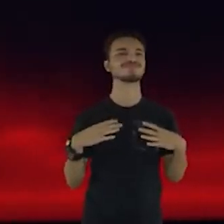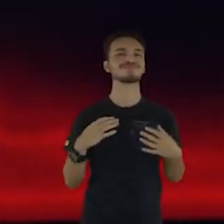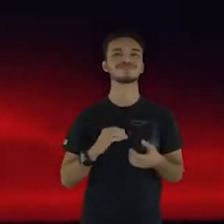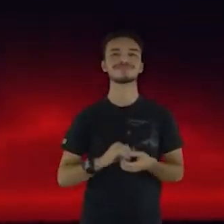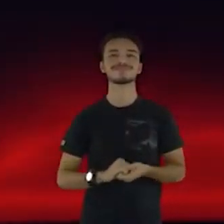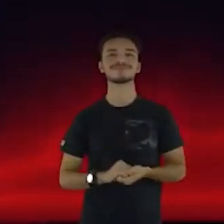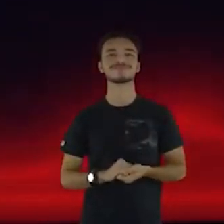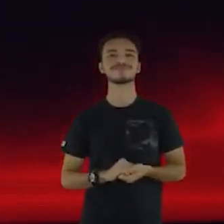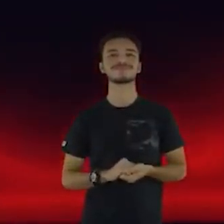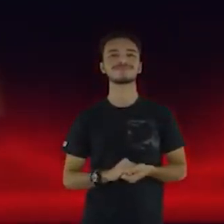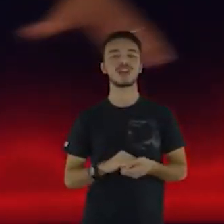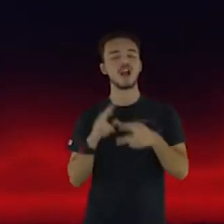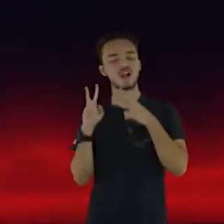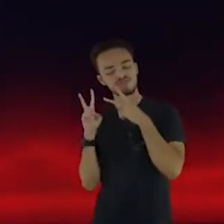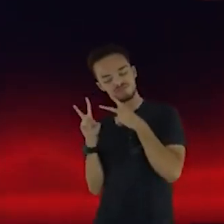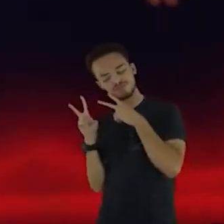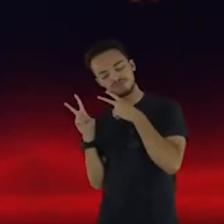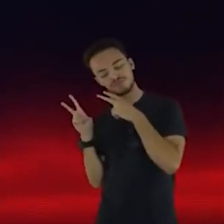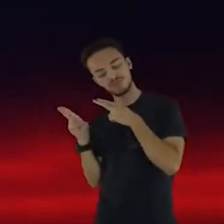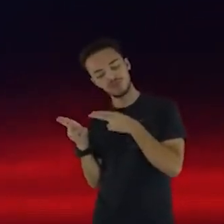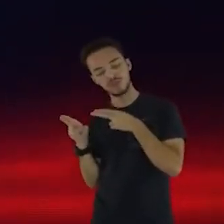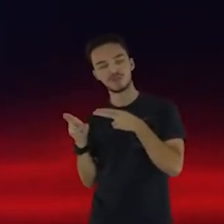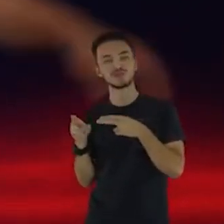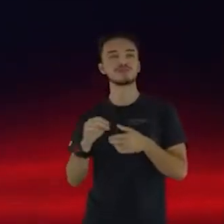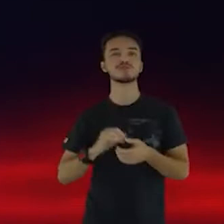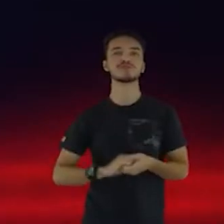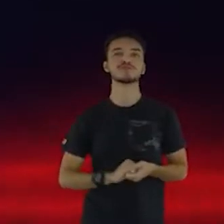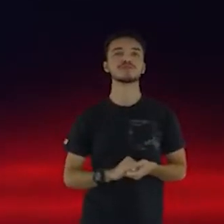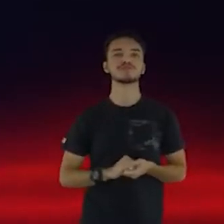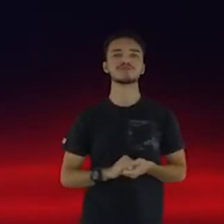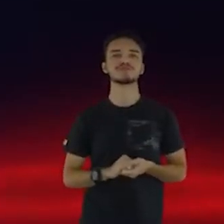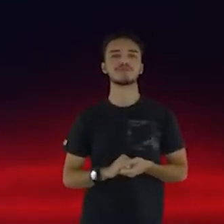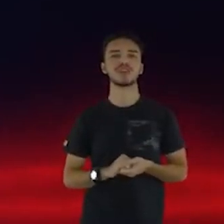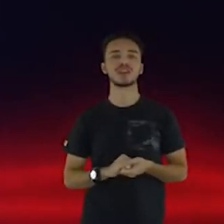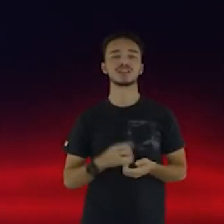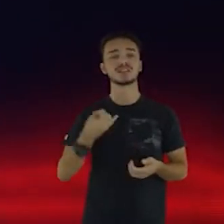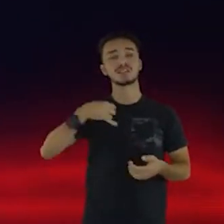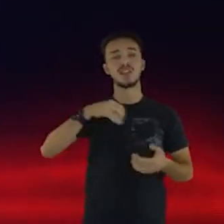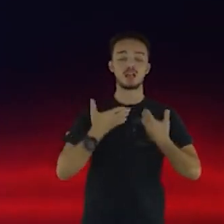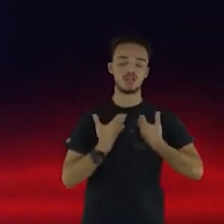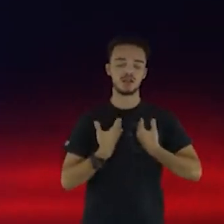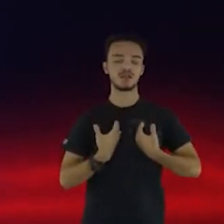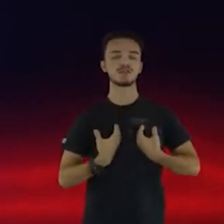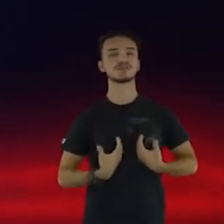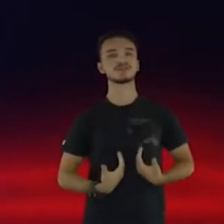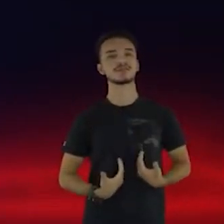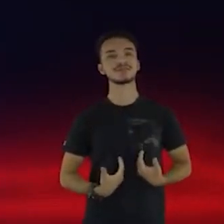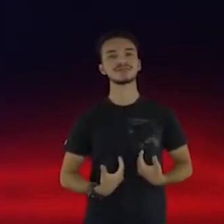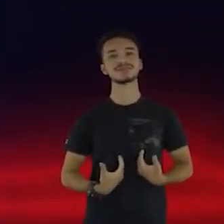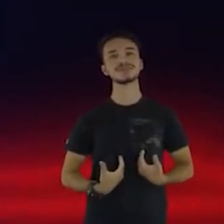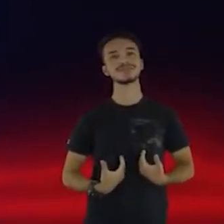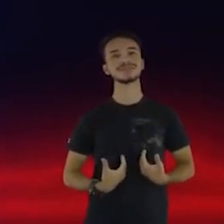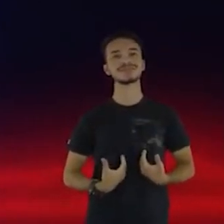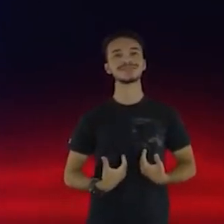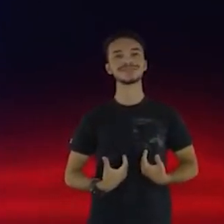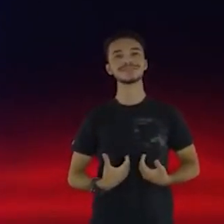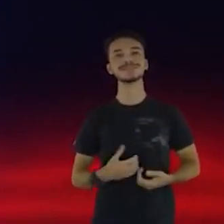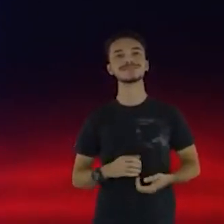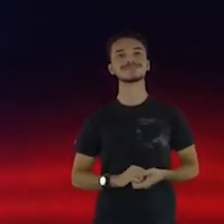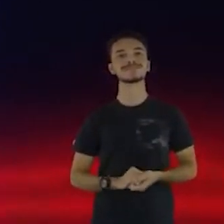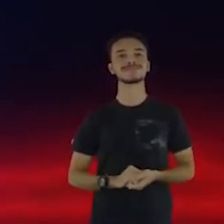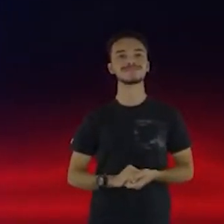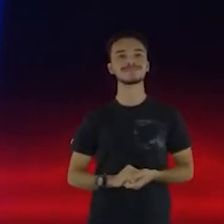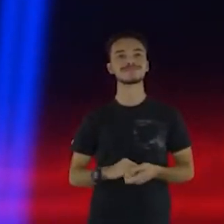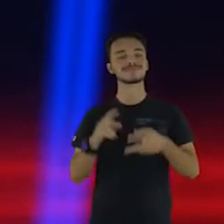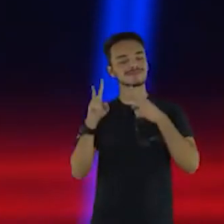esposa é bom, mas sozinho é ainda melhor quando você está cansado. Porque você faz assim, irmão, ó, cama de casal,